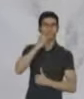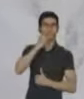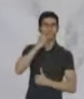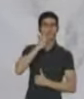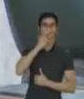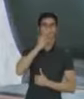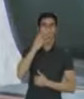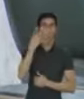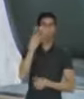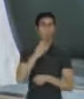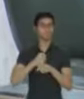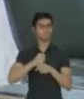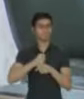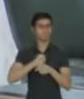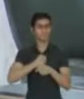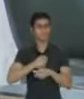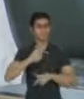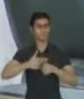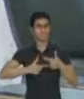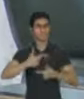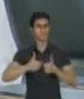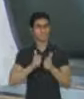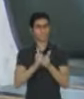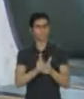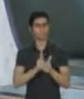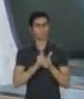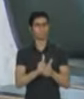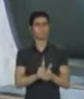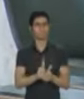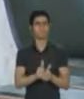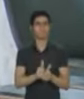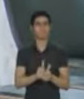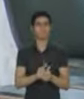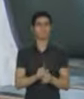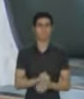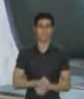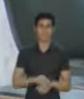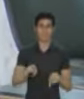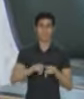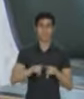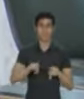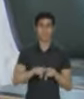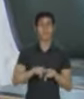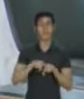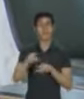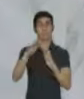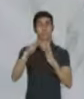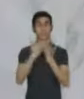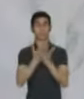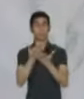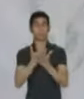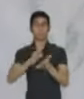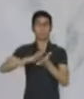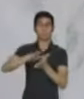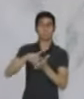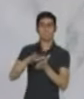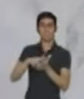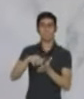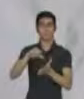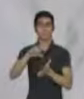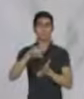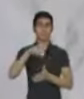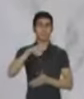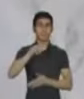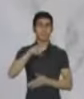contigo fiquei emocionada disse mú ao ver o desfile da escola estação primeira da mangueira e vossa excelência a linha de forma